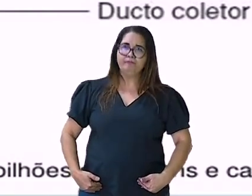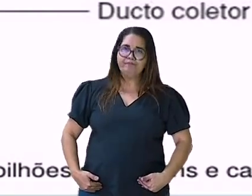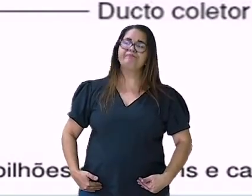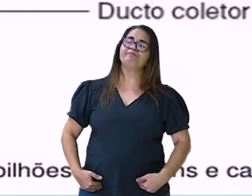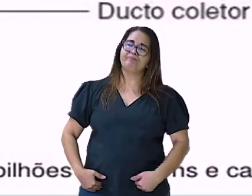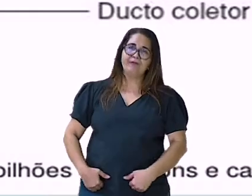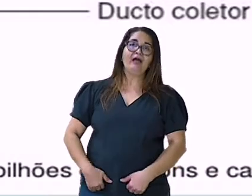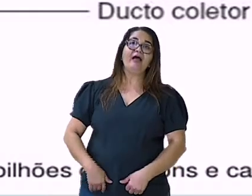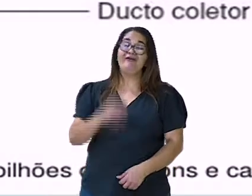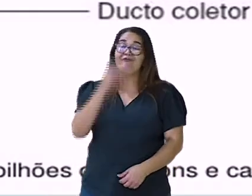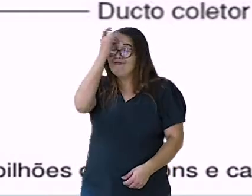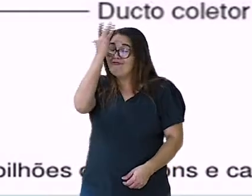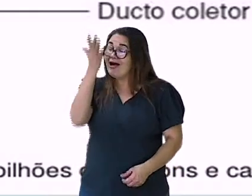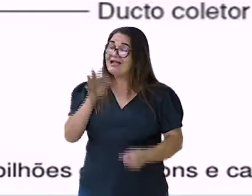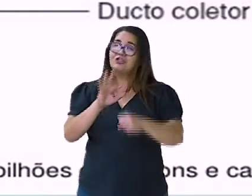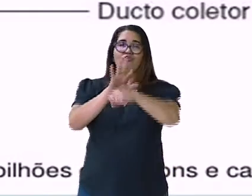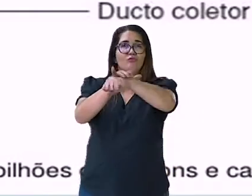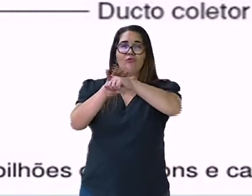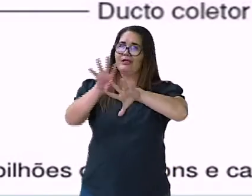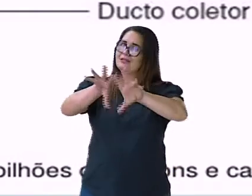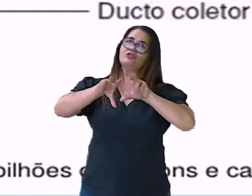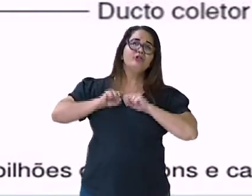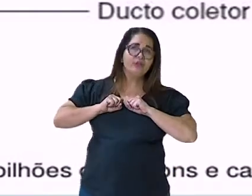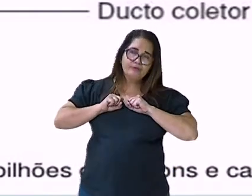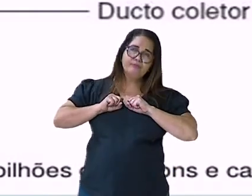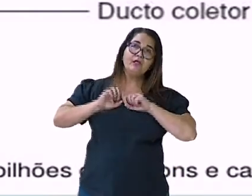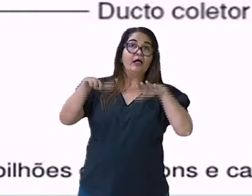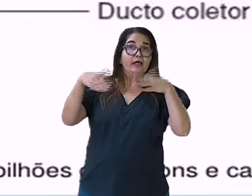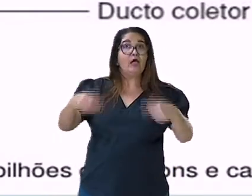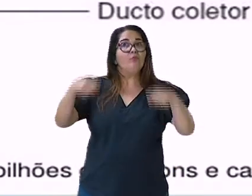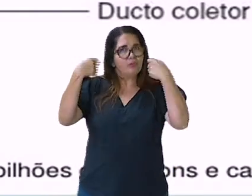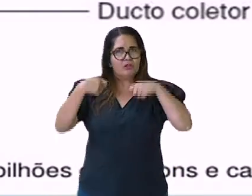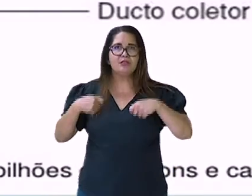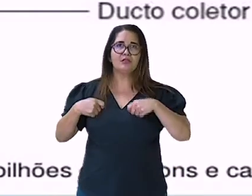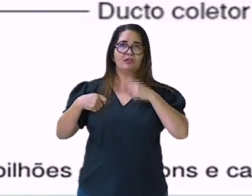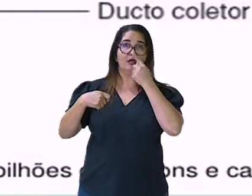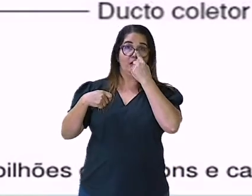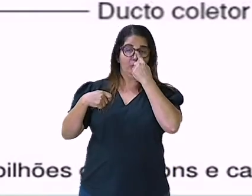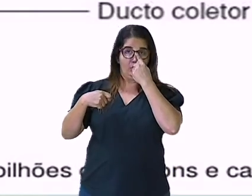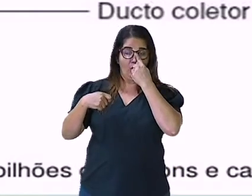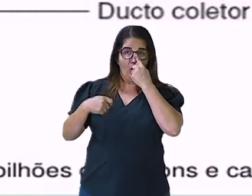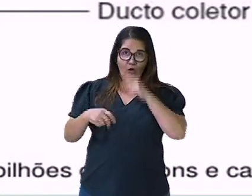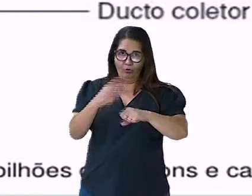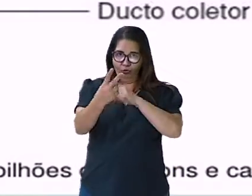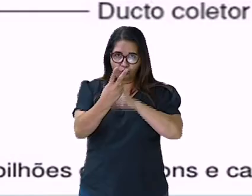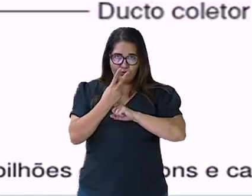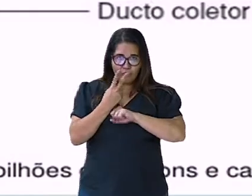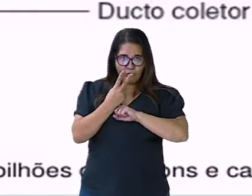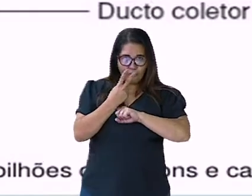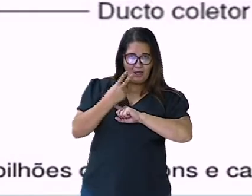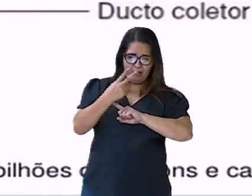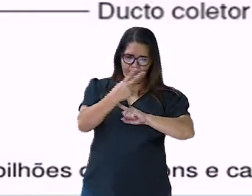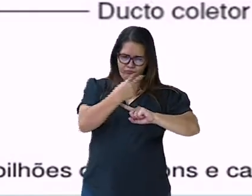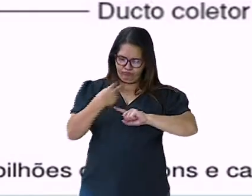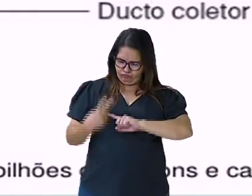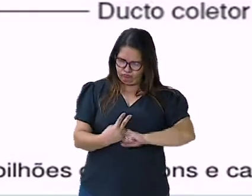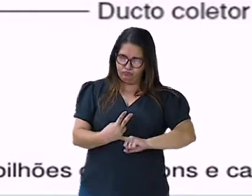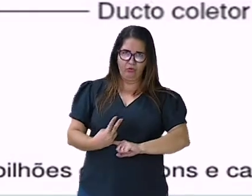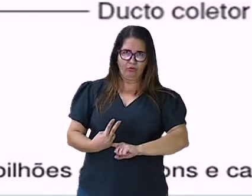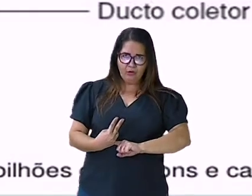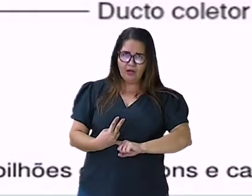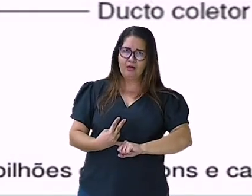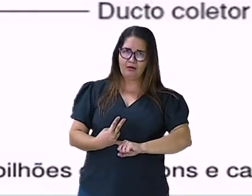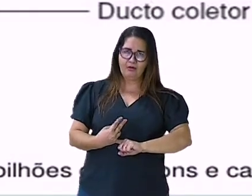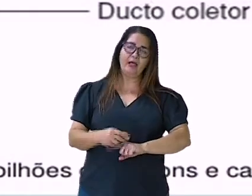desta condição dessas substâncias aí. E com isso é formado o cálculo renal. Existem